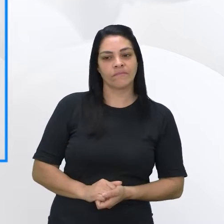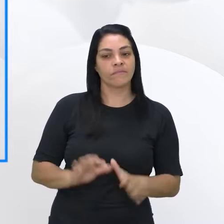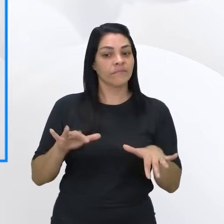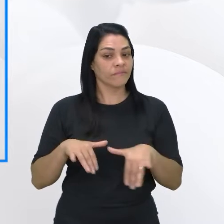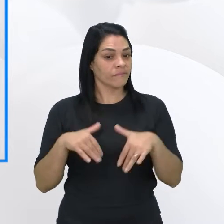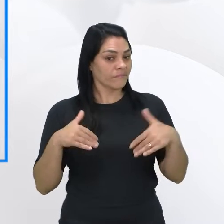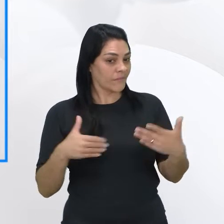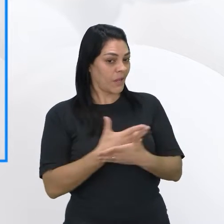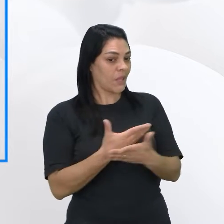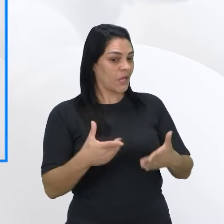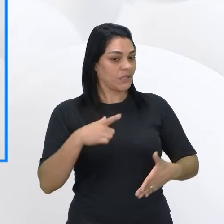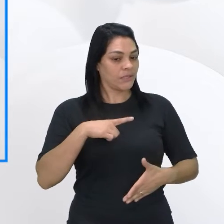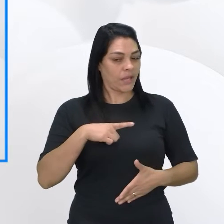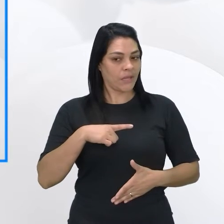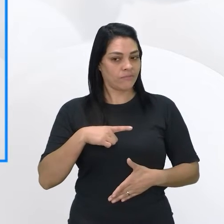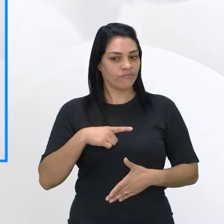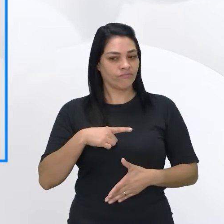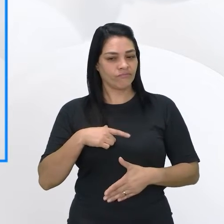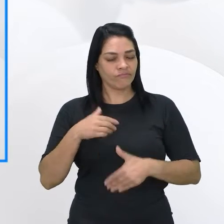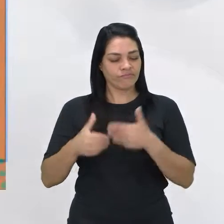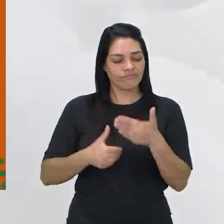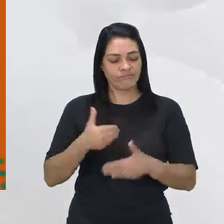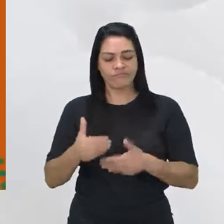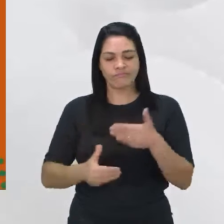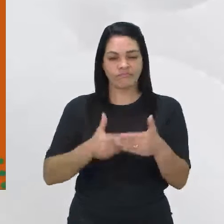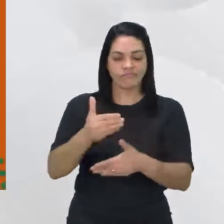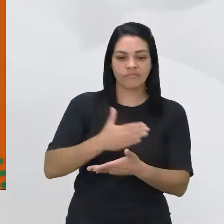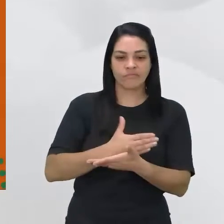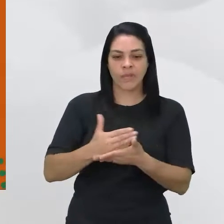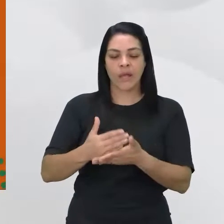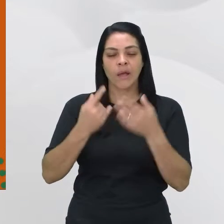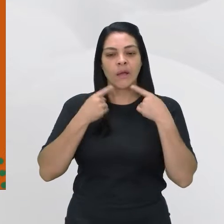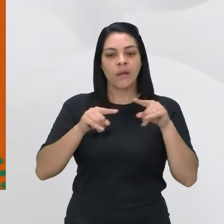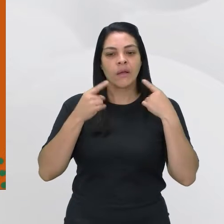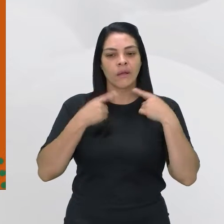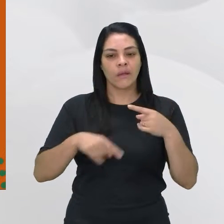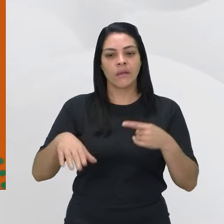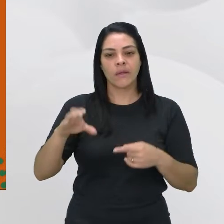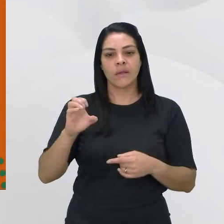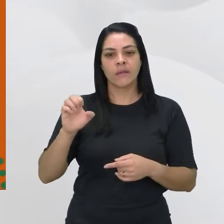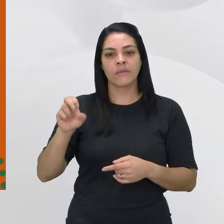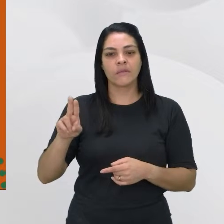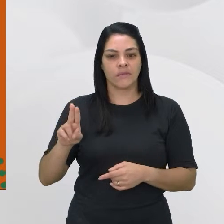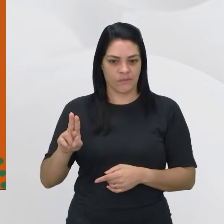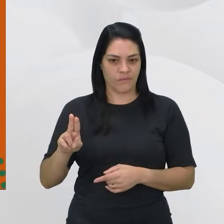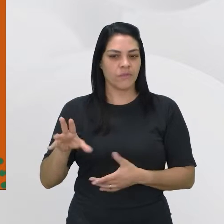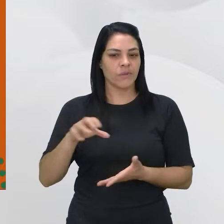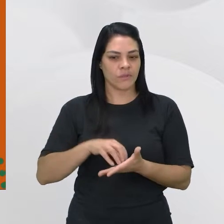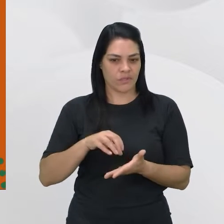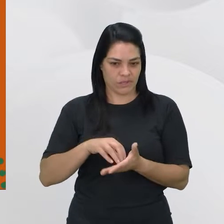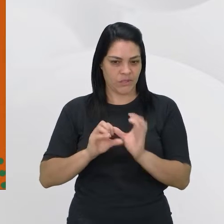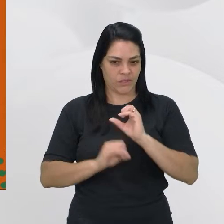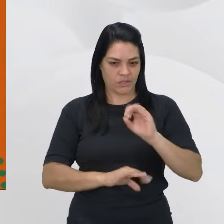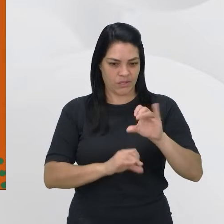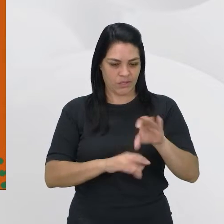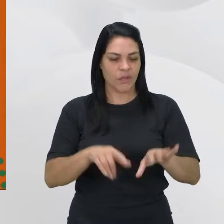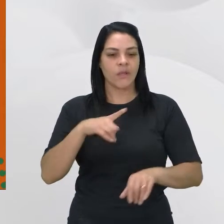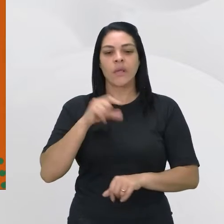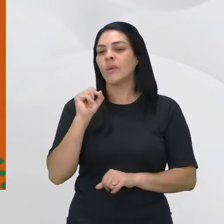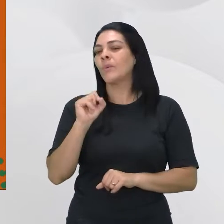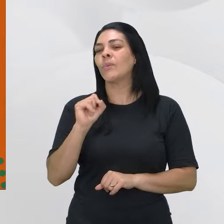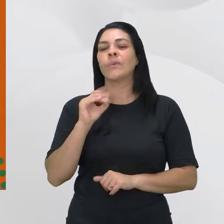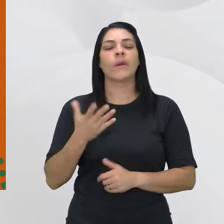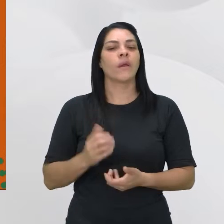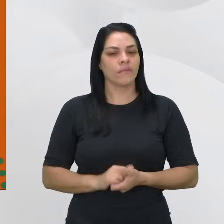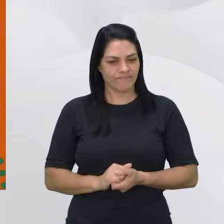Então, a gente tem um percurso de iniciar o diálogo. Os CEU, os Centros Educacionais, eles têm uma especificidade, né?